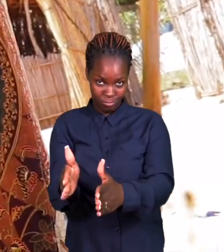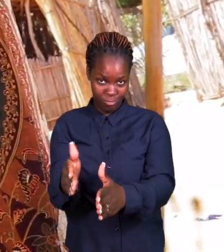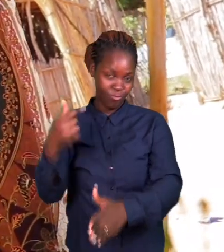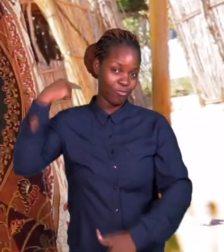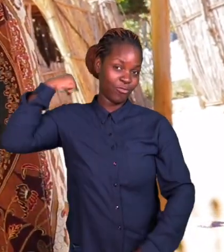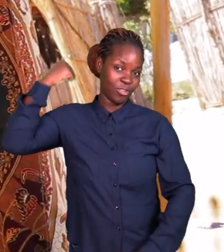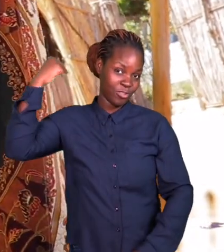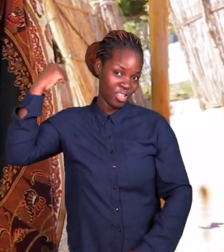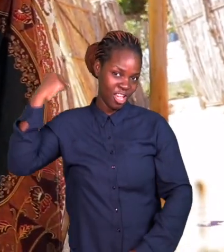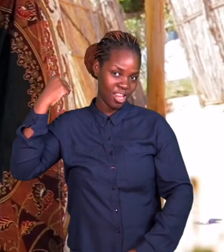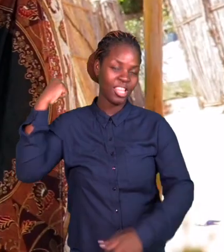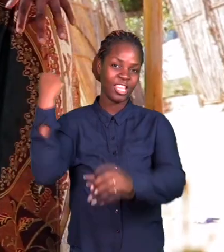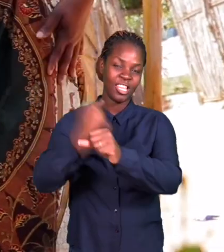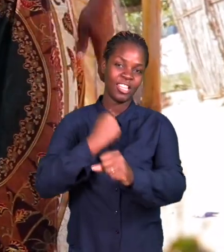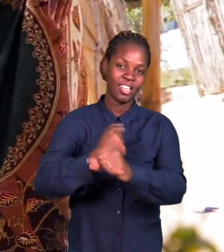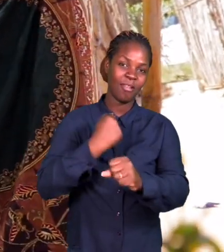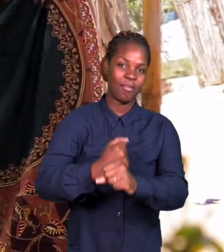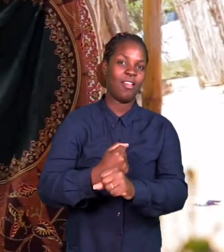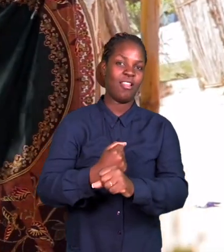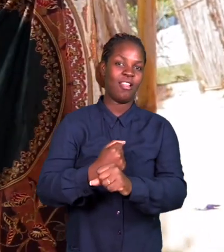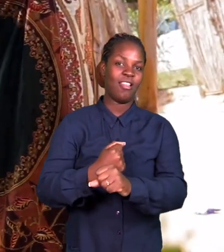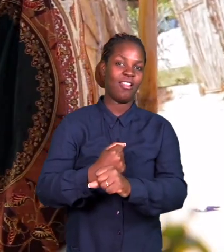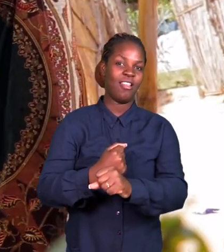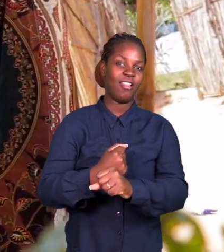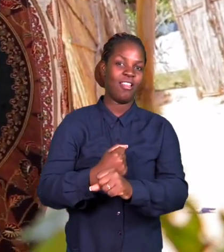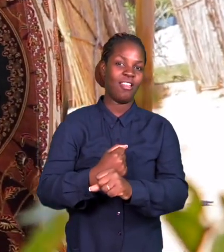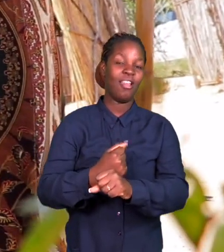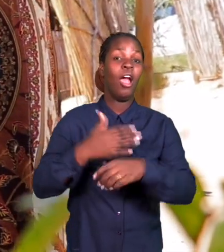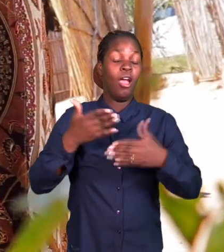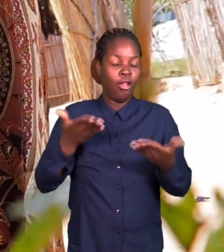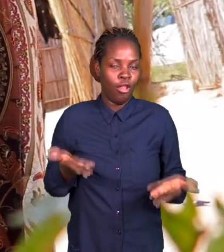APs. 171 APs, cada AP tem que ter 10